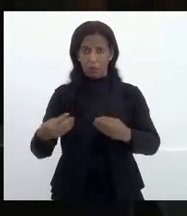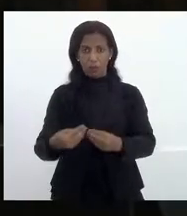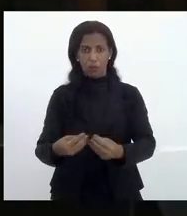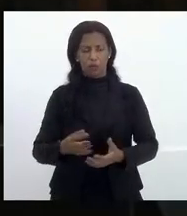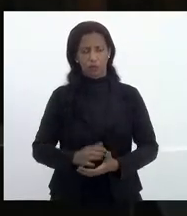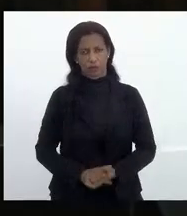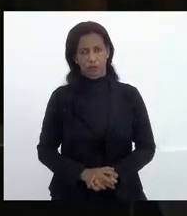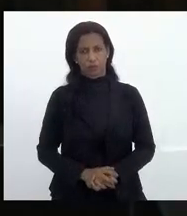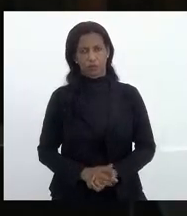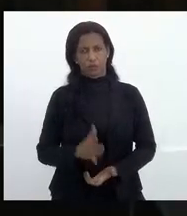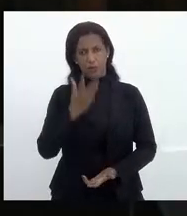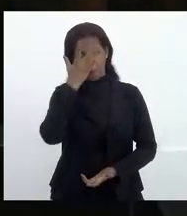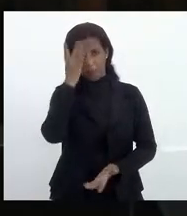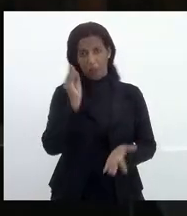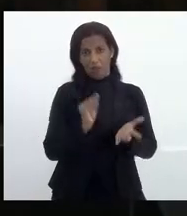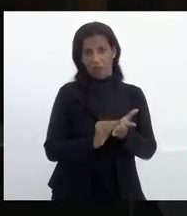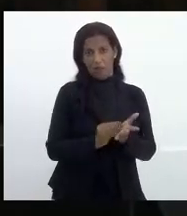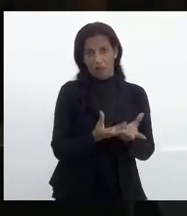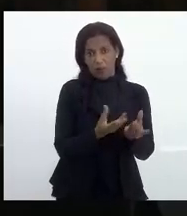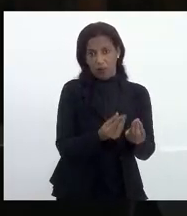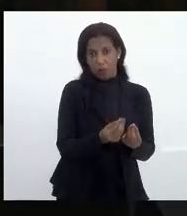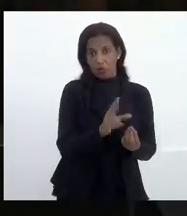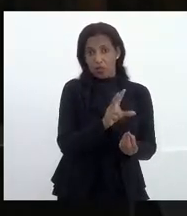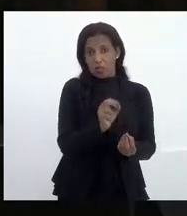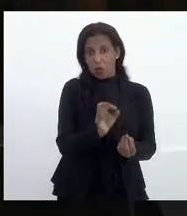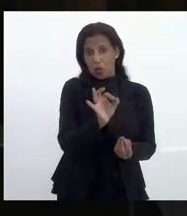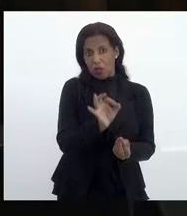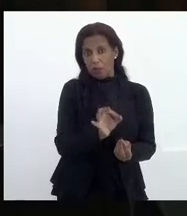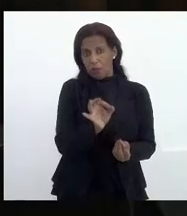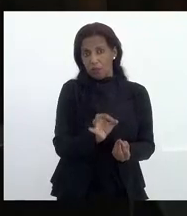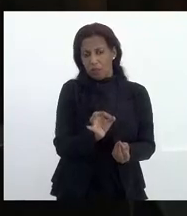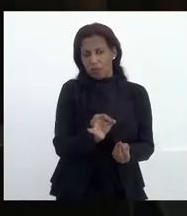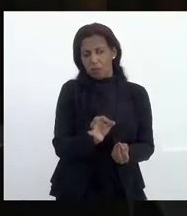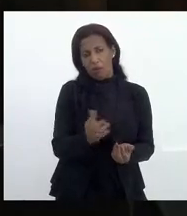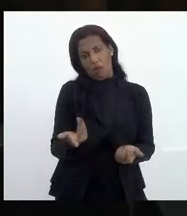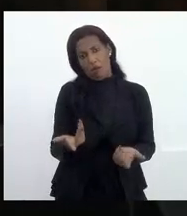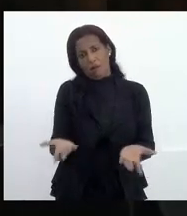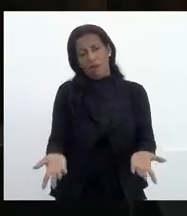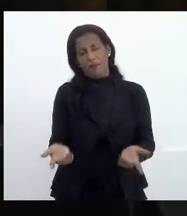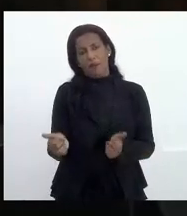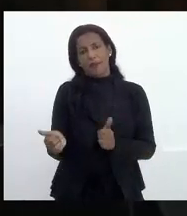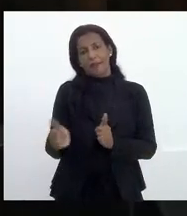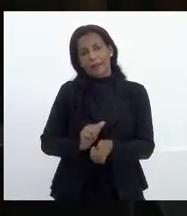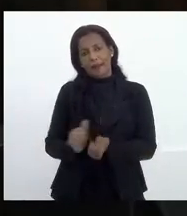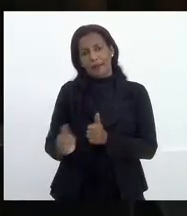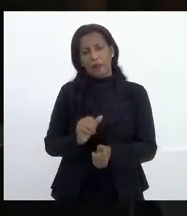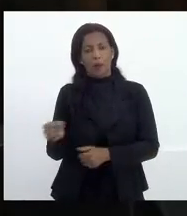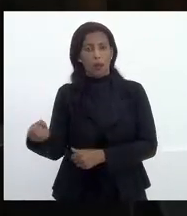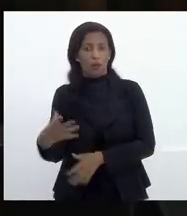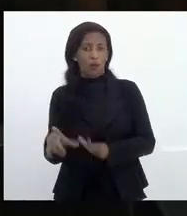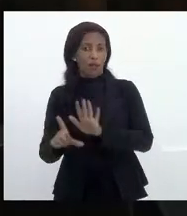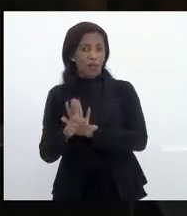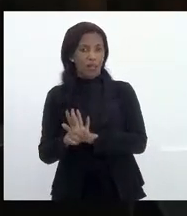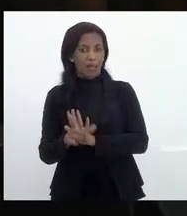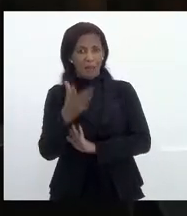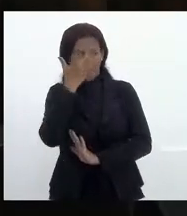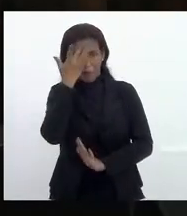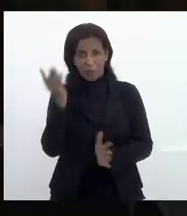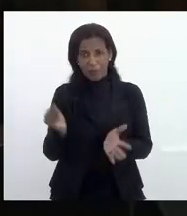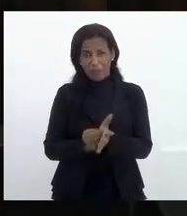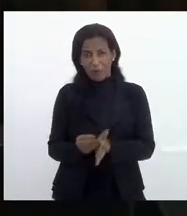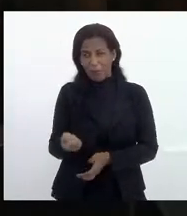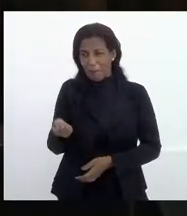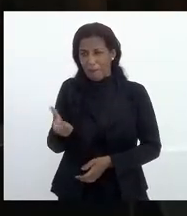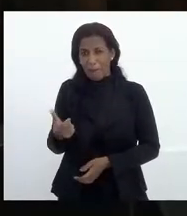mundo para quem falta muito os cinquenta por cento vai não vai valer a pena vai ter que se adequar à Nova legislação agora para quem